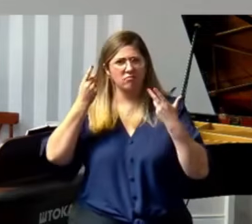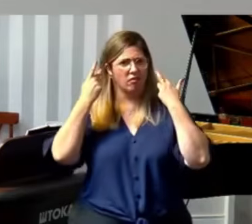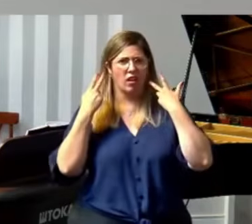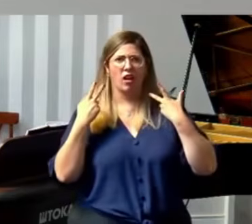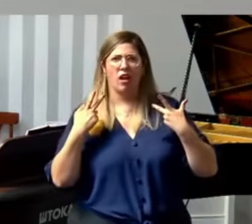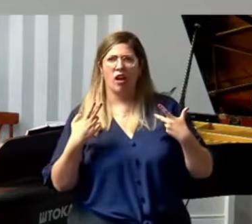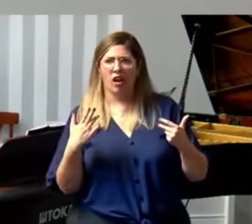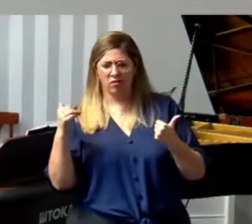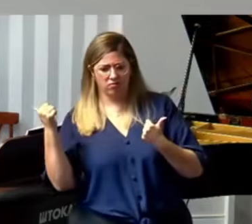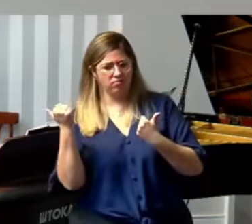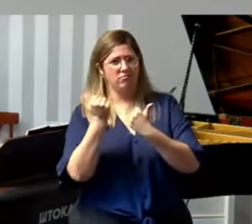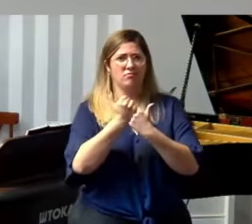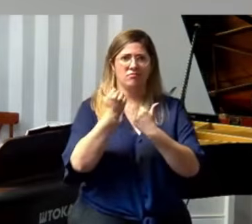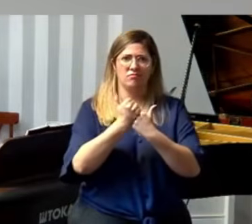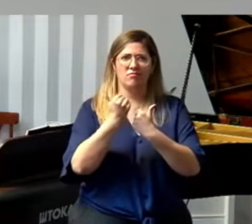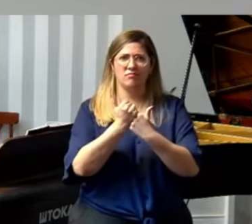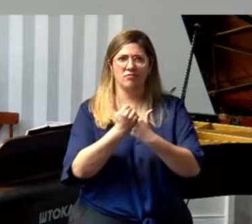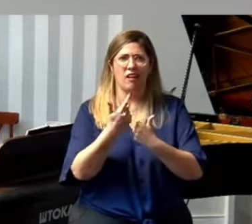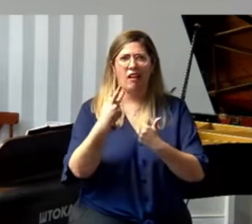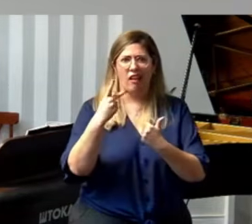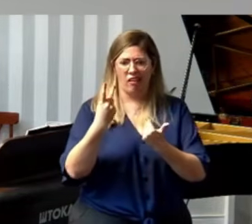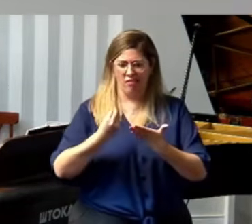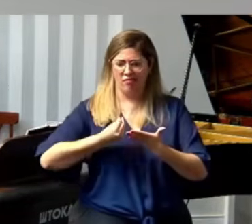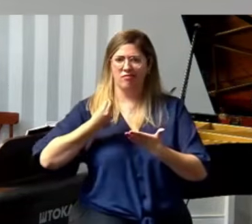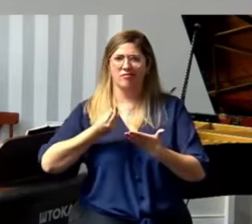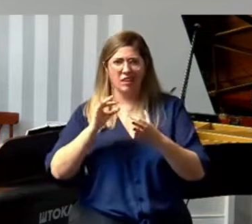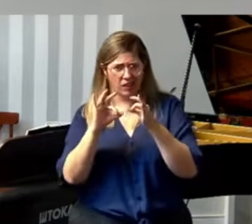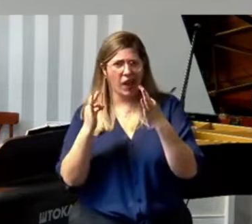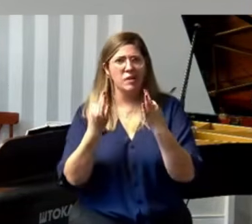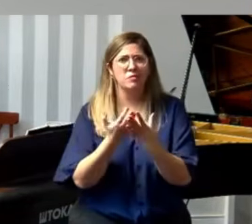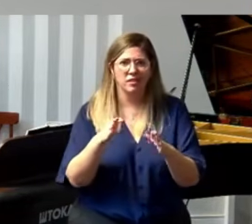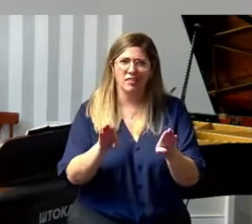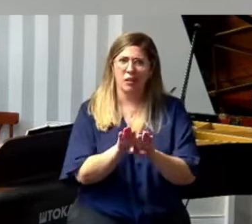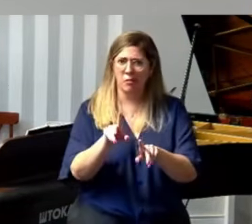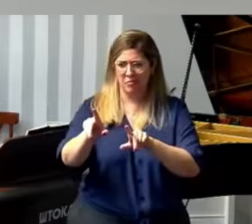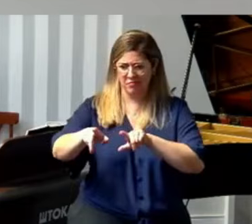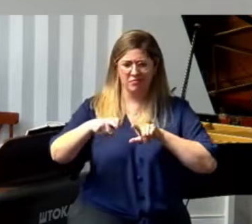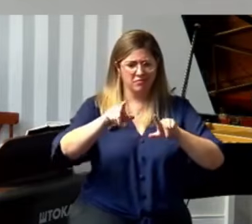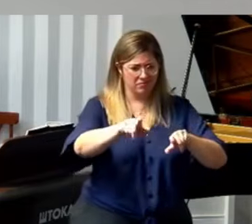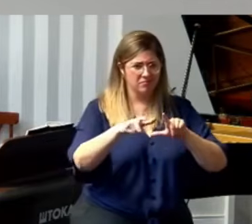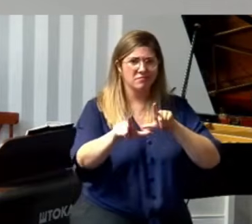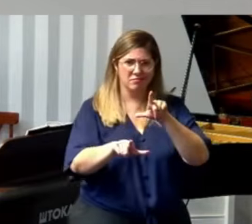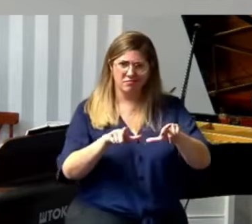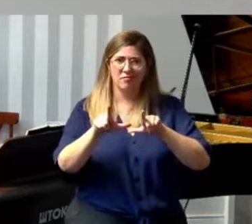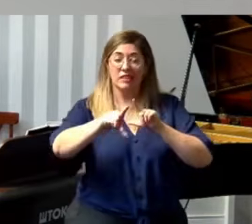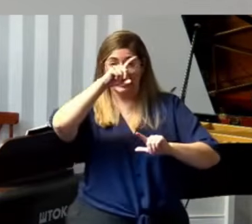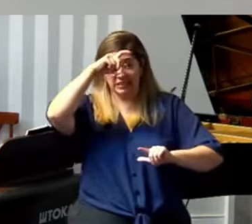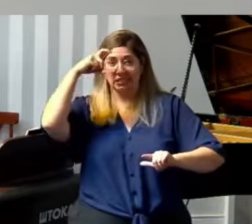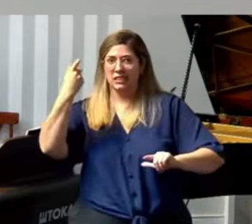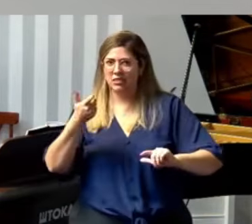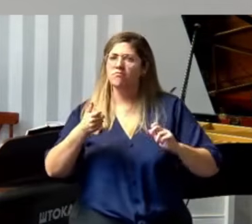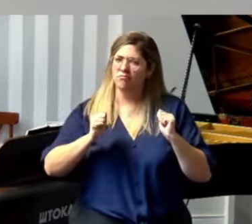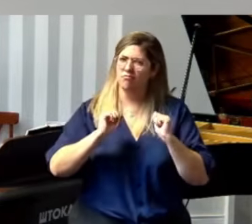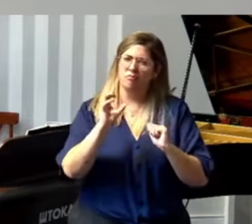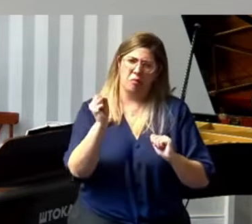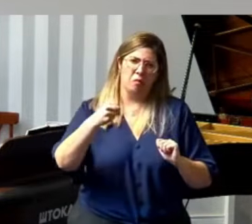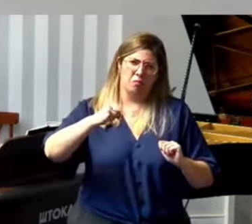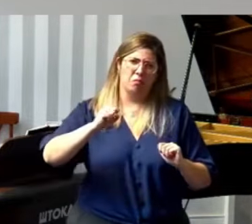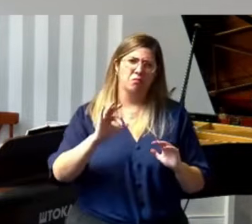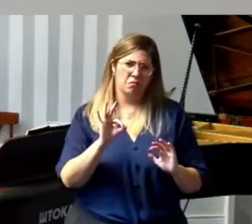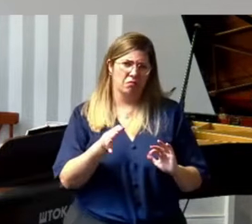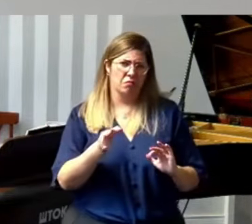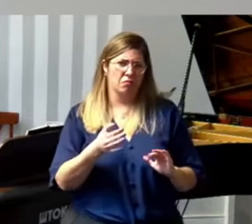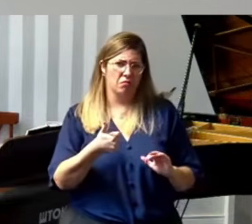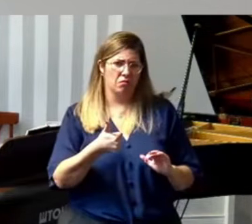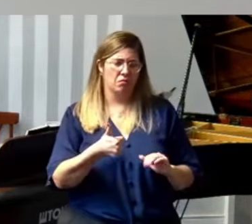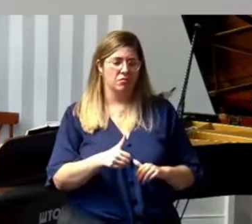vida, sustentar a sua vida segundo os meios ordinários que o Senhor estabeleceu. E com certeza isso faz parte do que o texto está